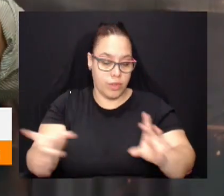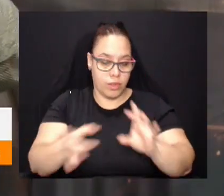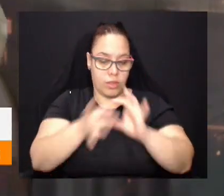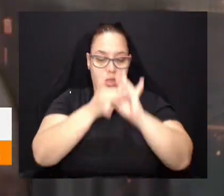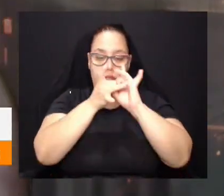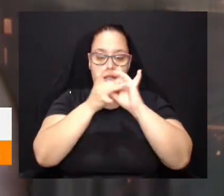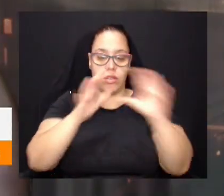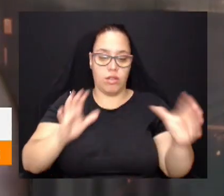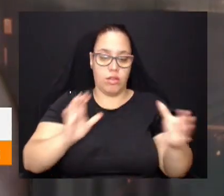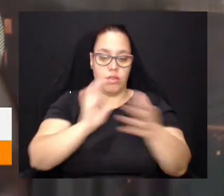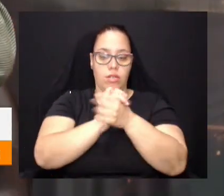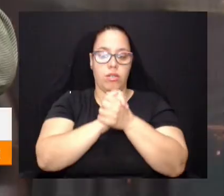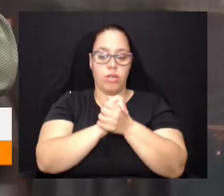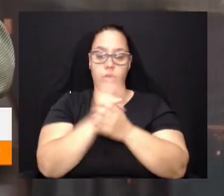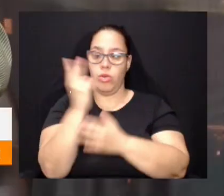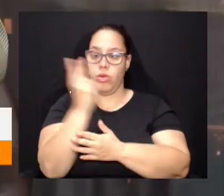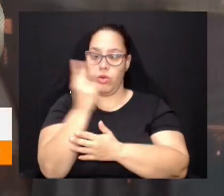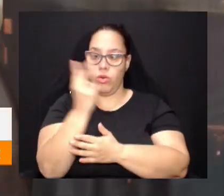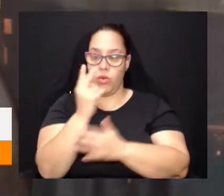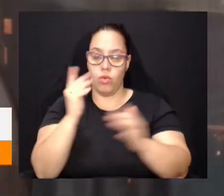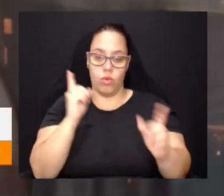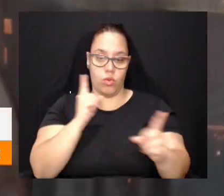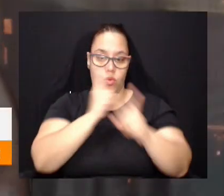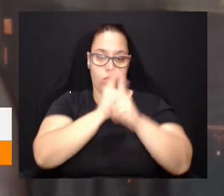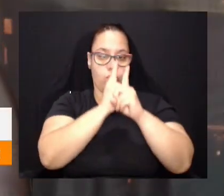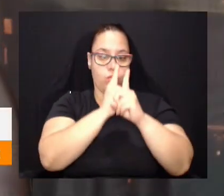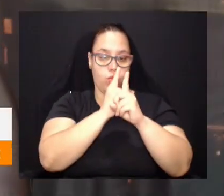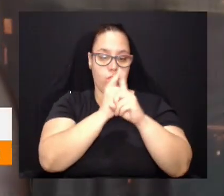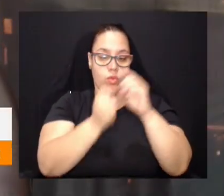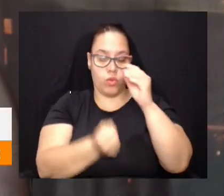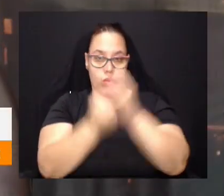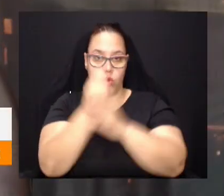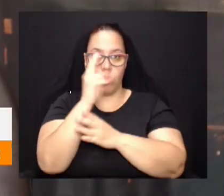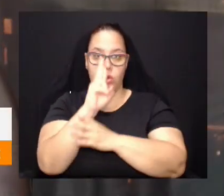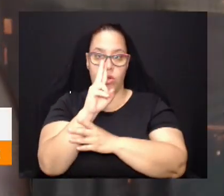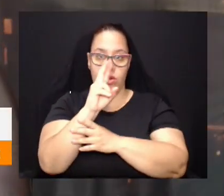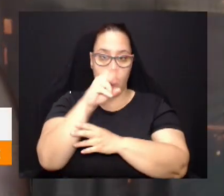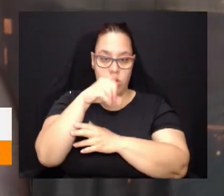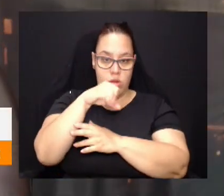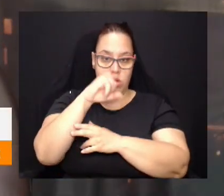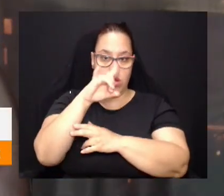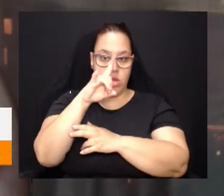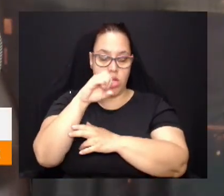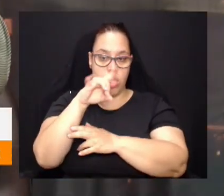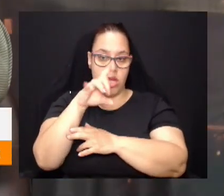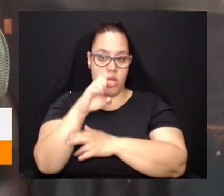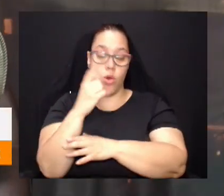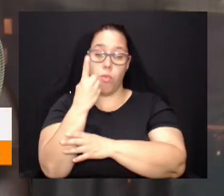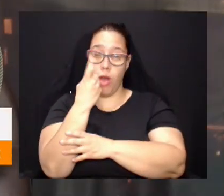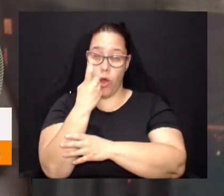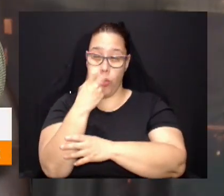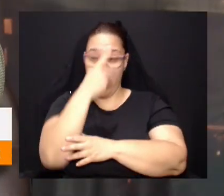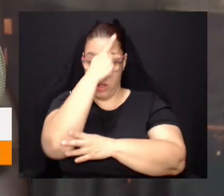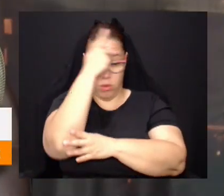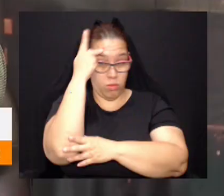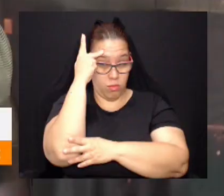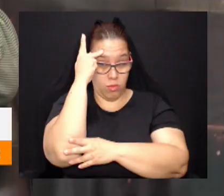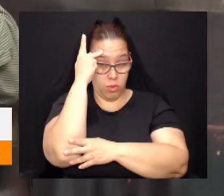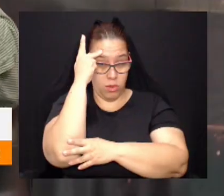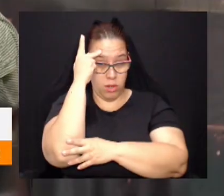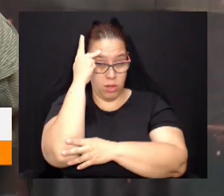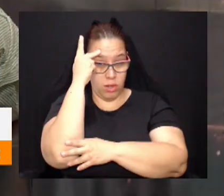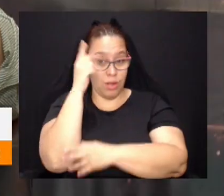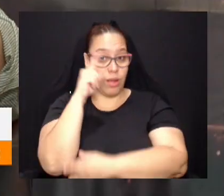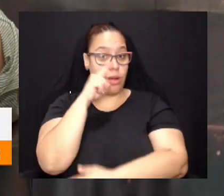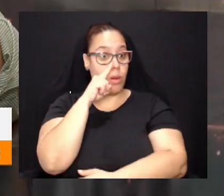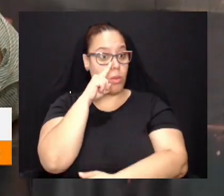quando duas pessoas se encontram, elas criam uma unidade como se fosse uma única pessoa, Uhum. né? E isso é muito perigoso,